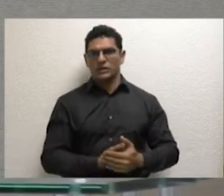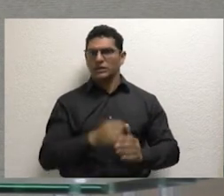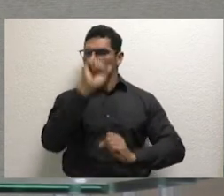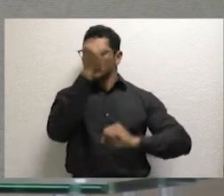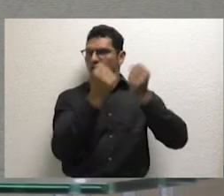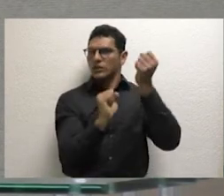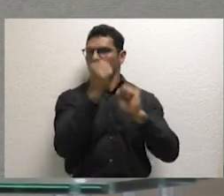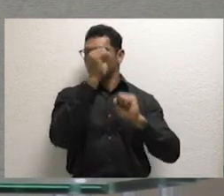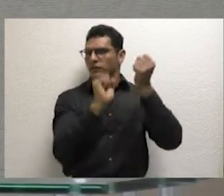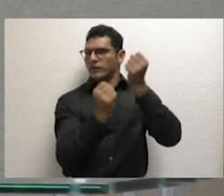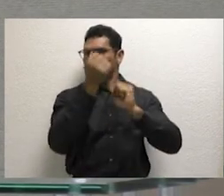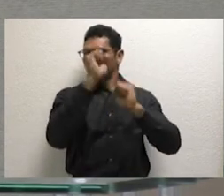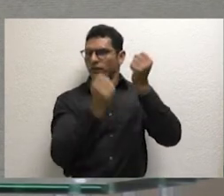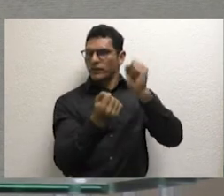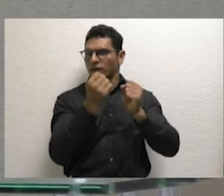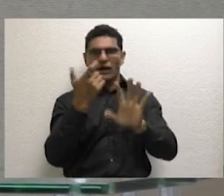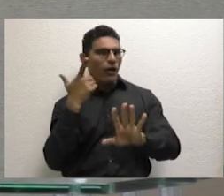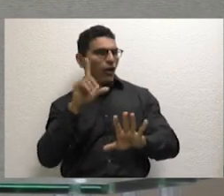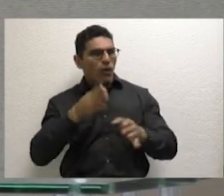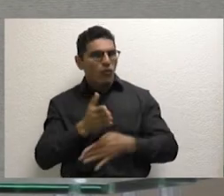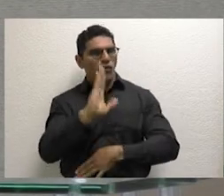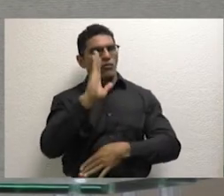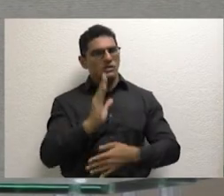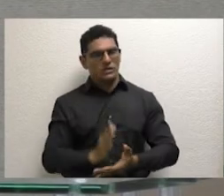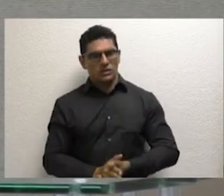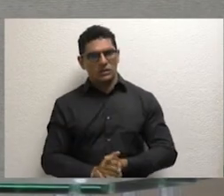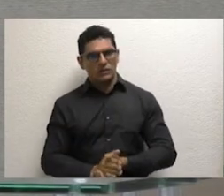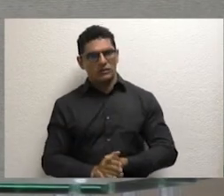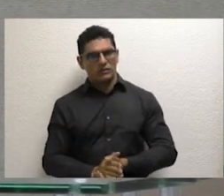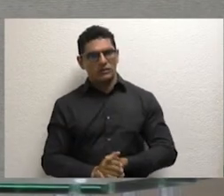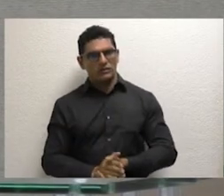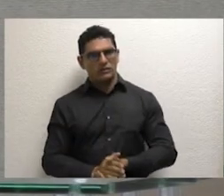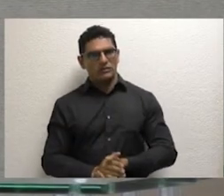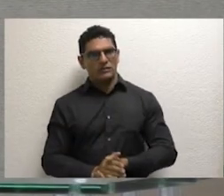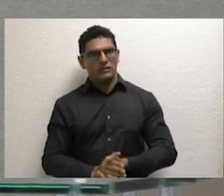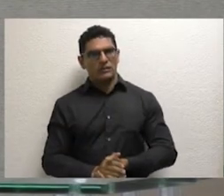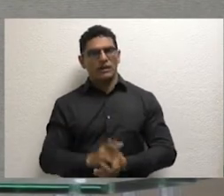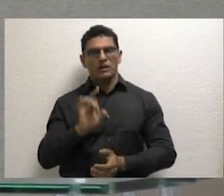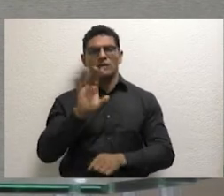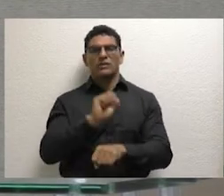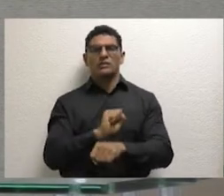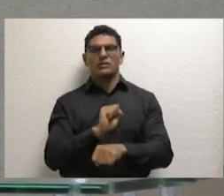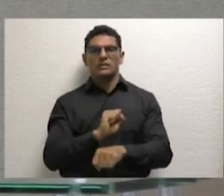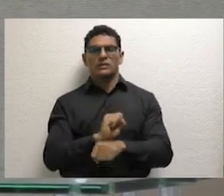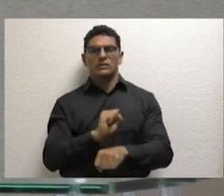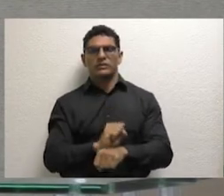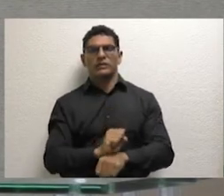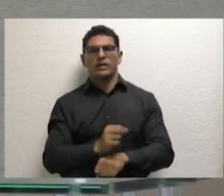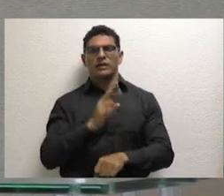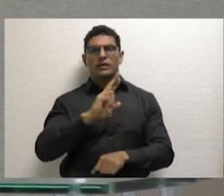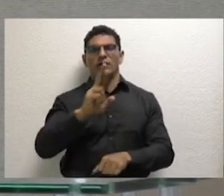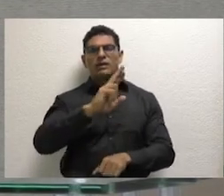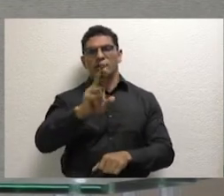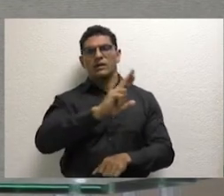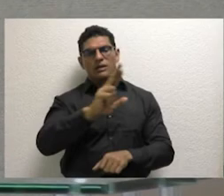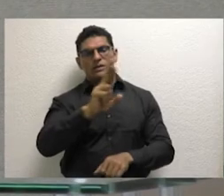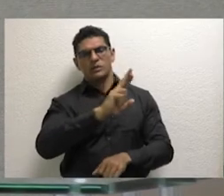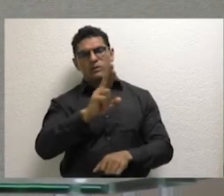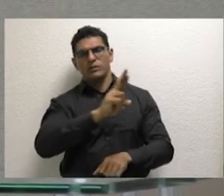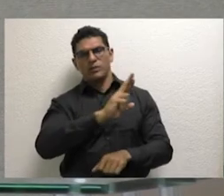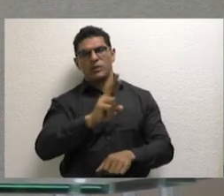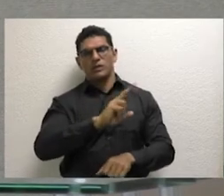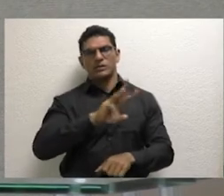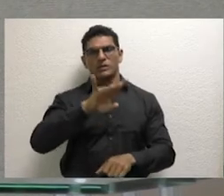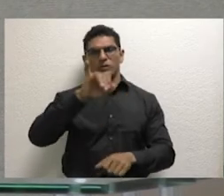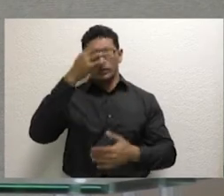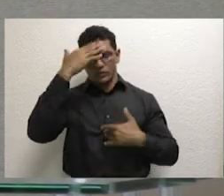passar ilesa desse processo a minha contribuição e eu aguardo as suas respostas do doutor Wilson Pérez